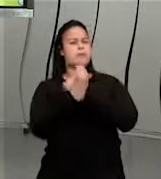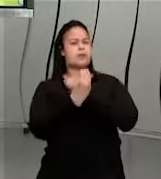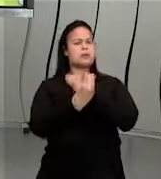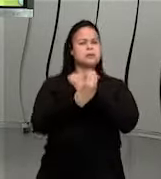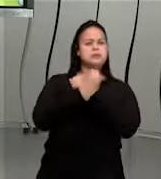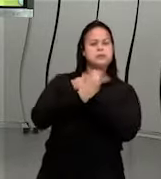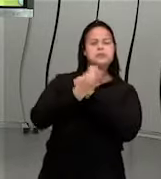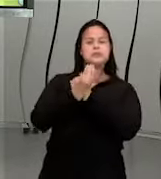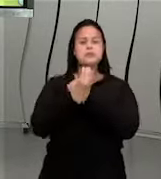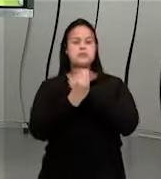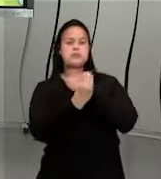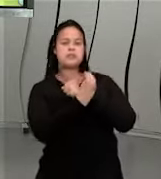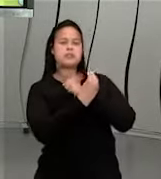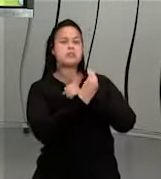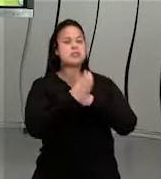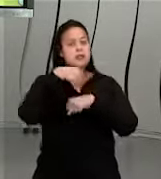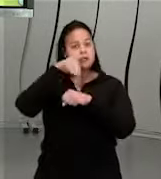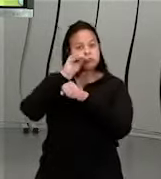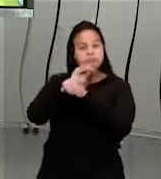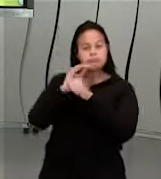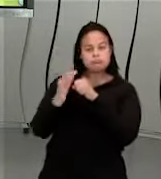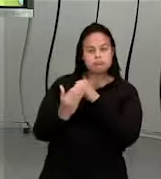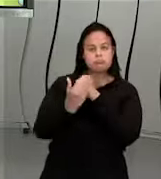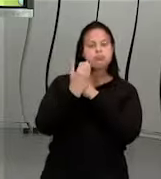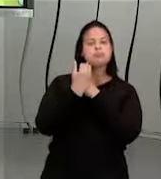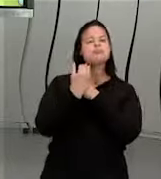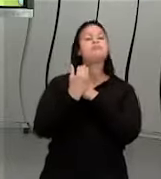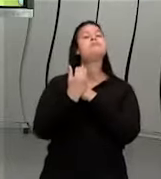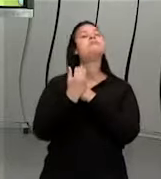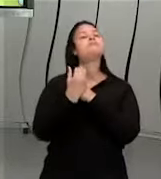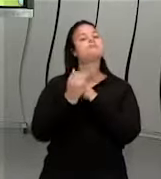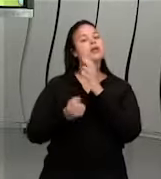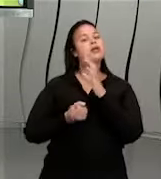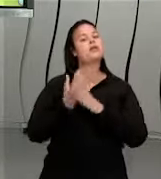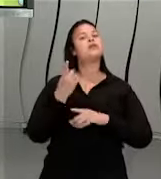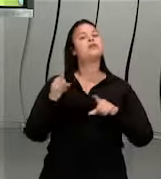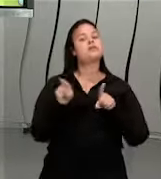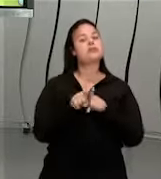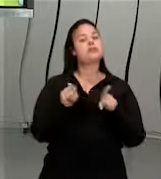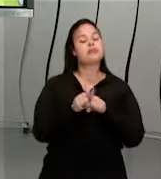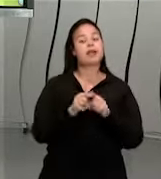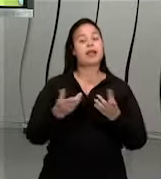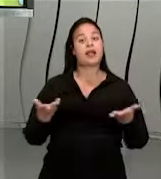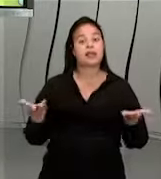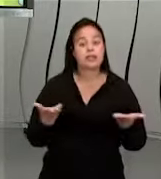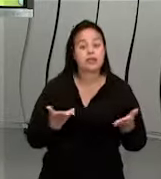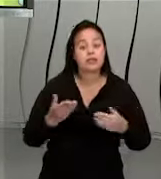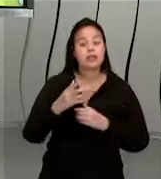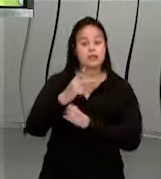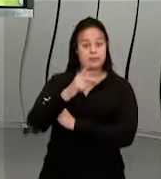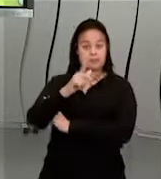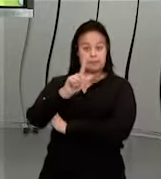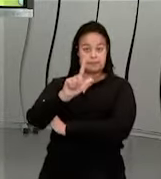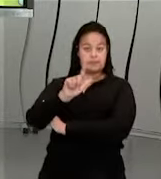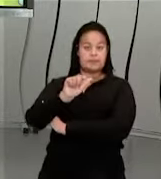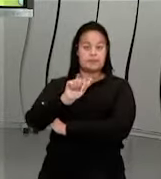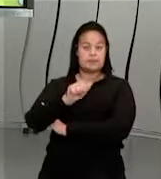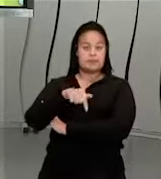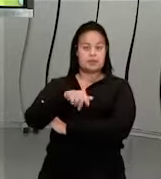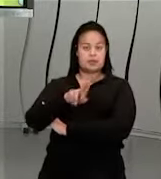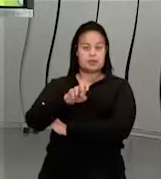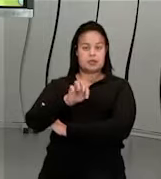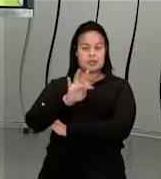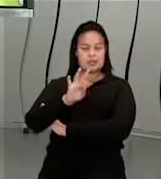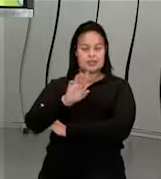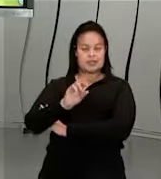sistema imune, que é o sistema de defesa. Já as plaquetas são fragmentos de células,